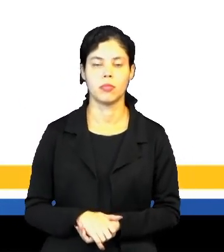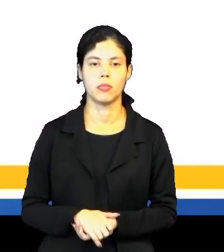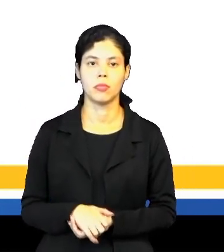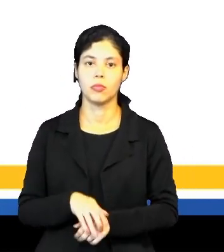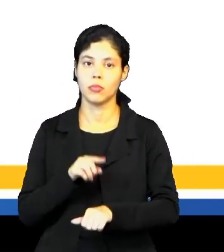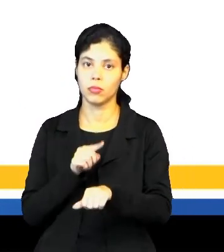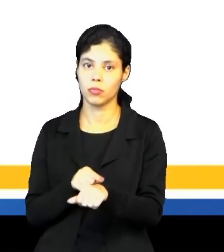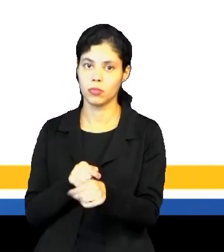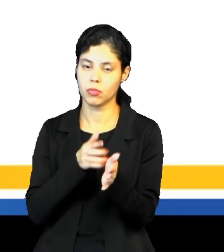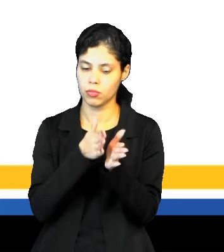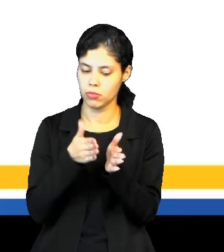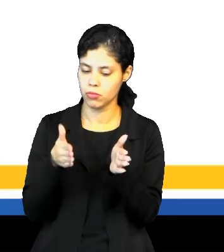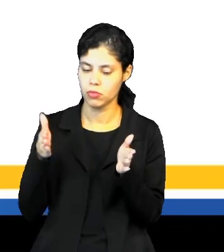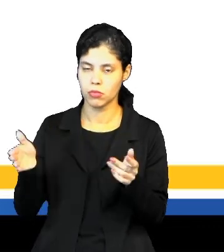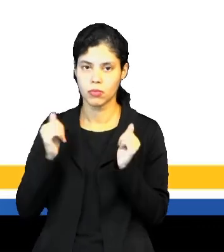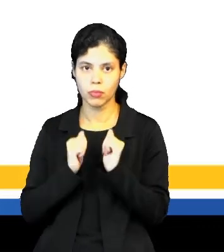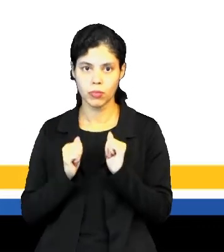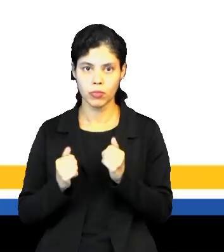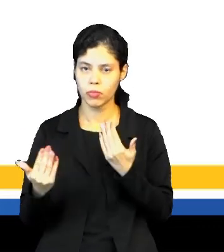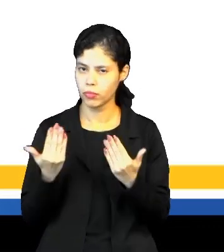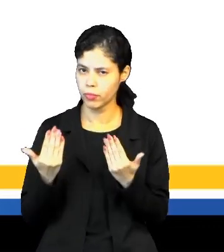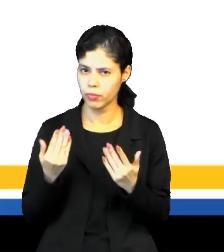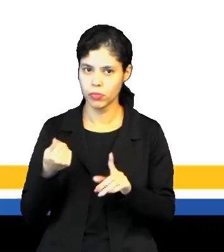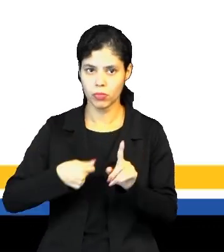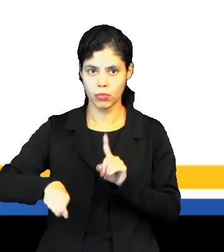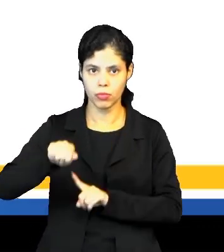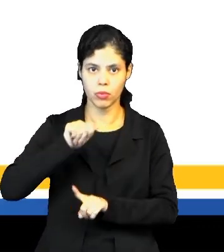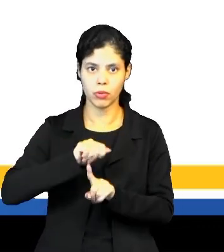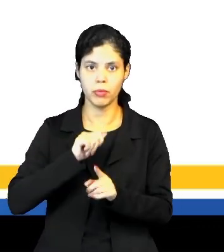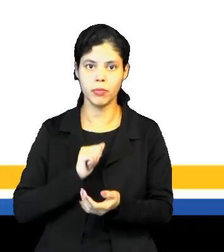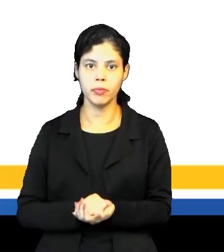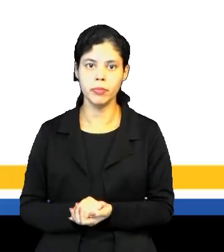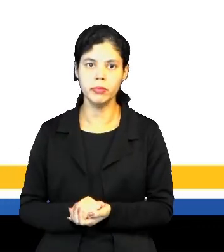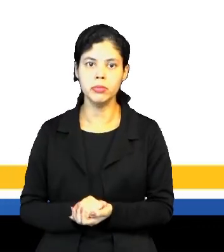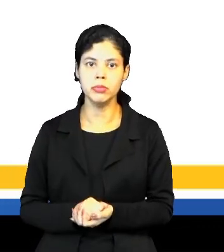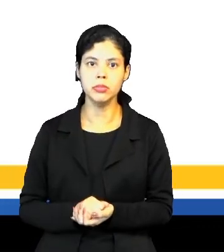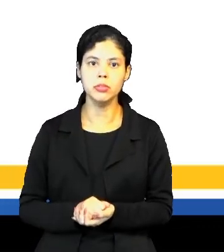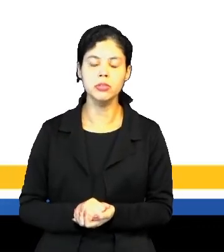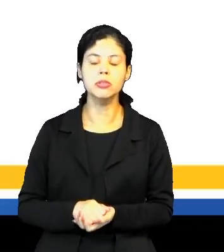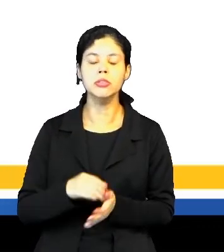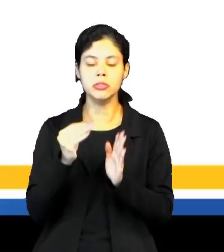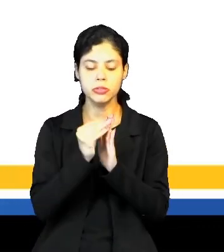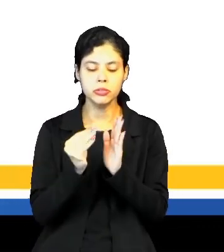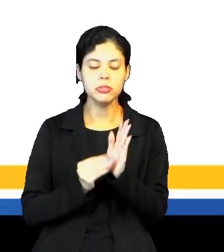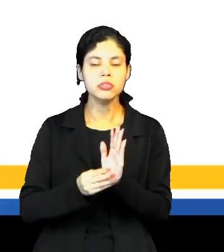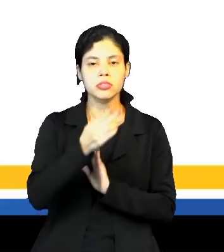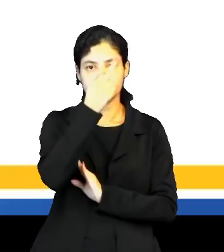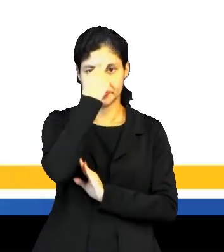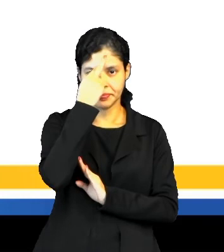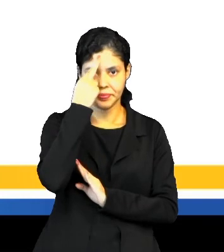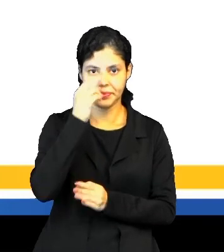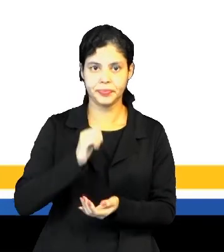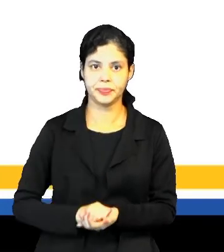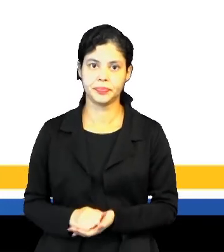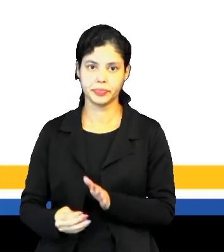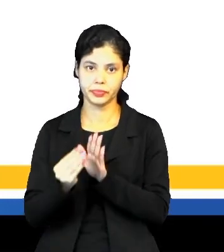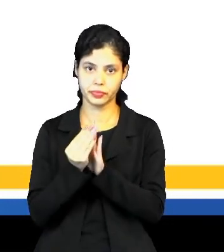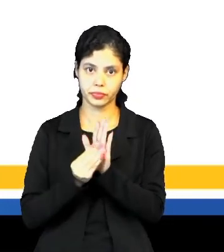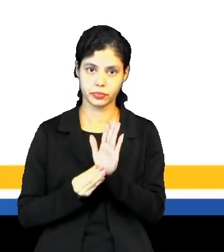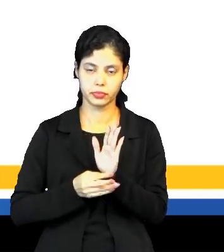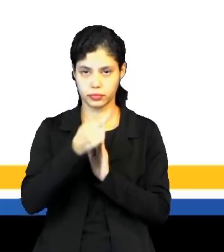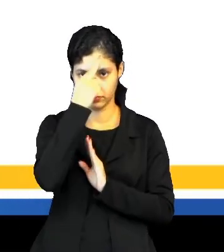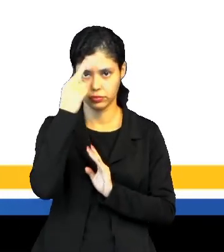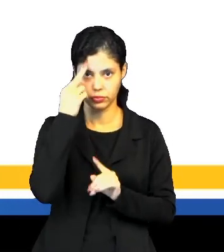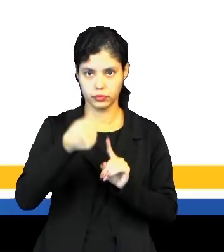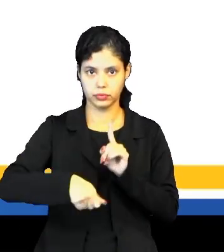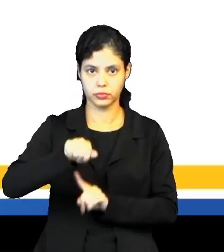2. O tempo cronológico pode ser associado ao calendário, aos fatos históricos e